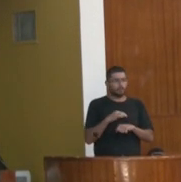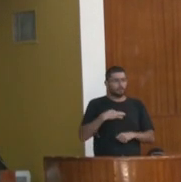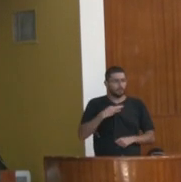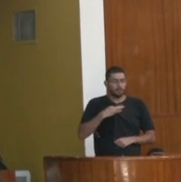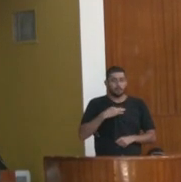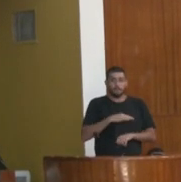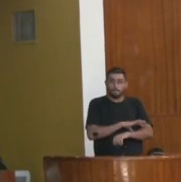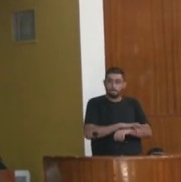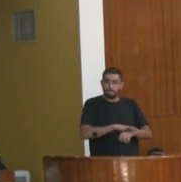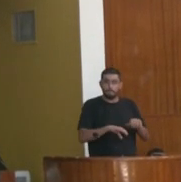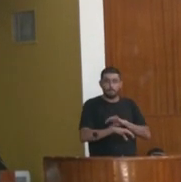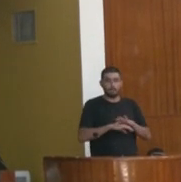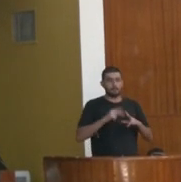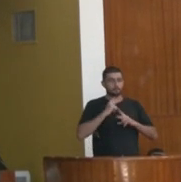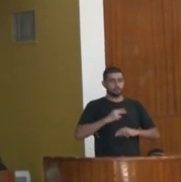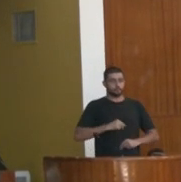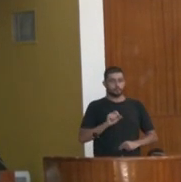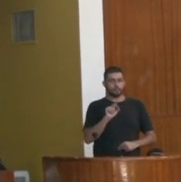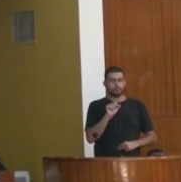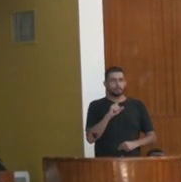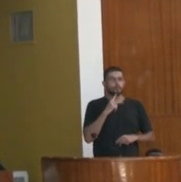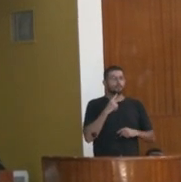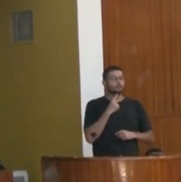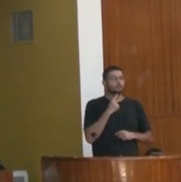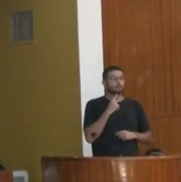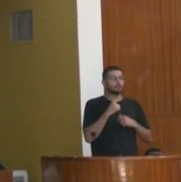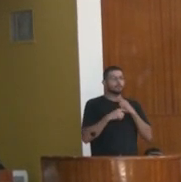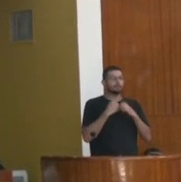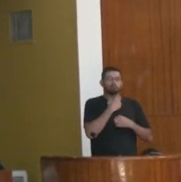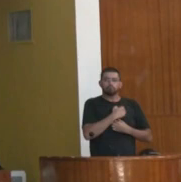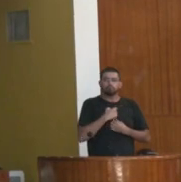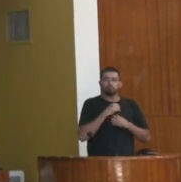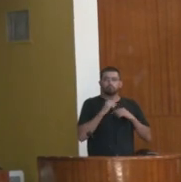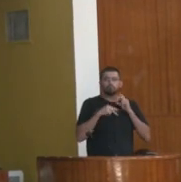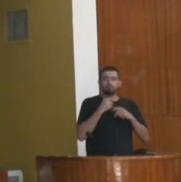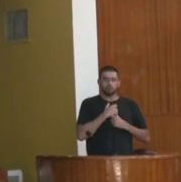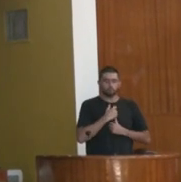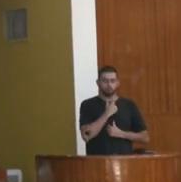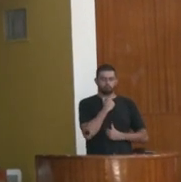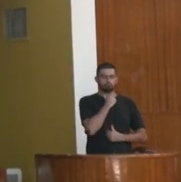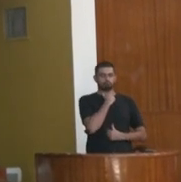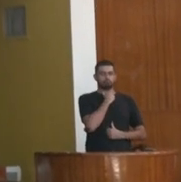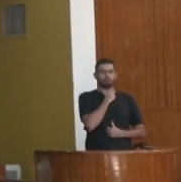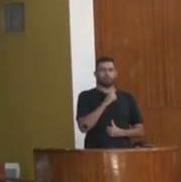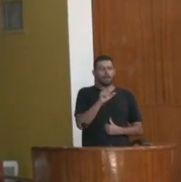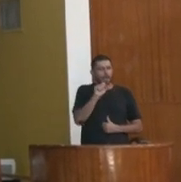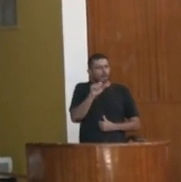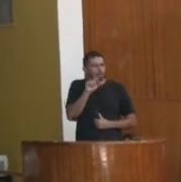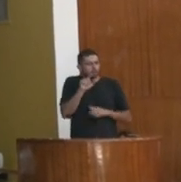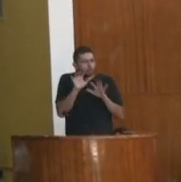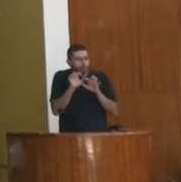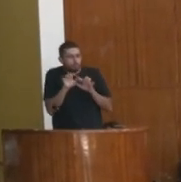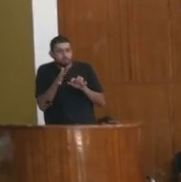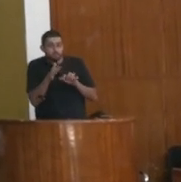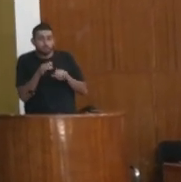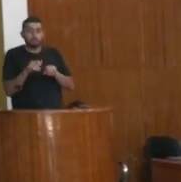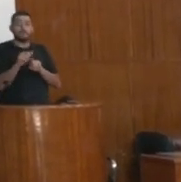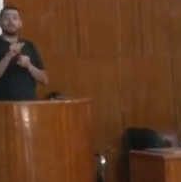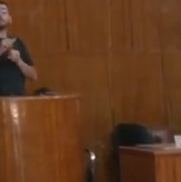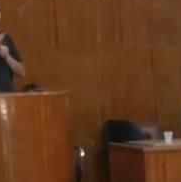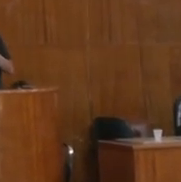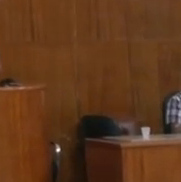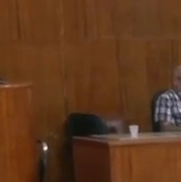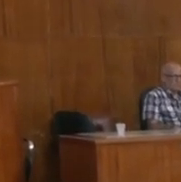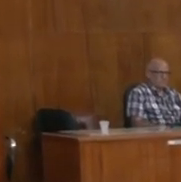azul clara, gravata meio azul marinho, e sapato preto, e sou pai